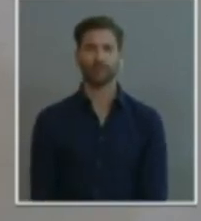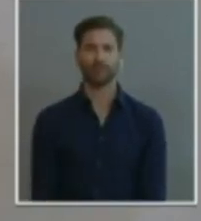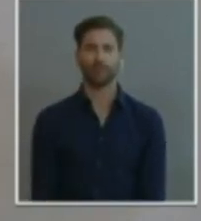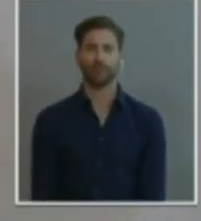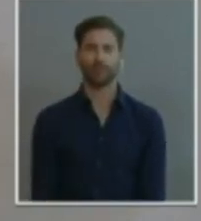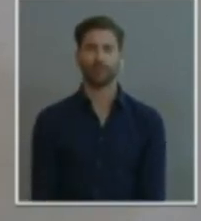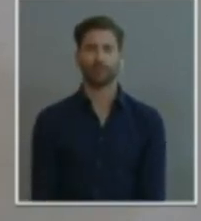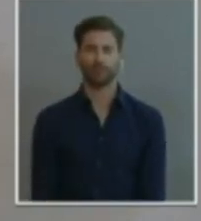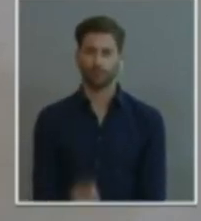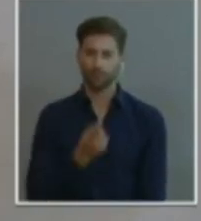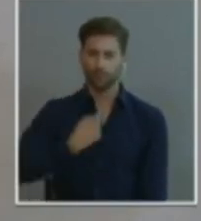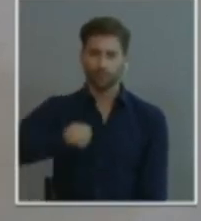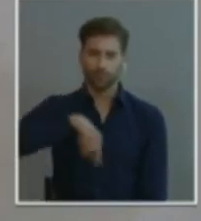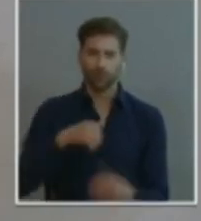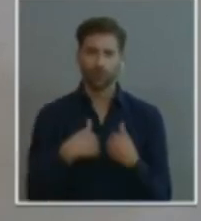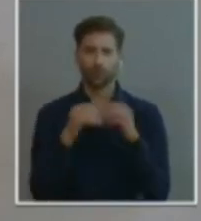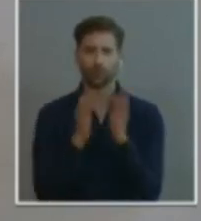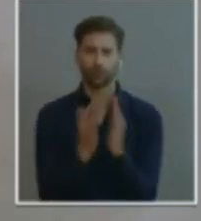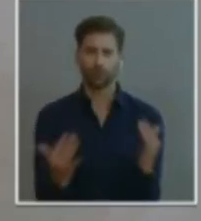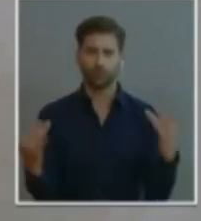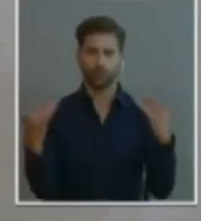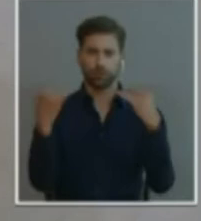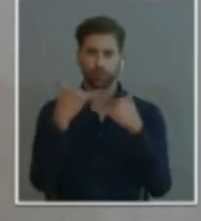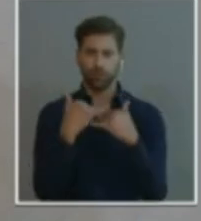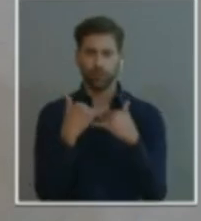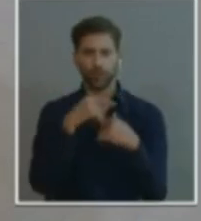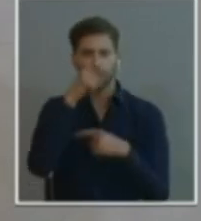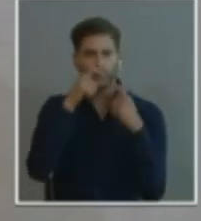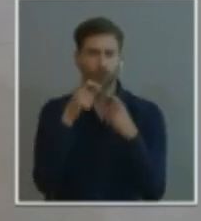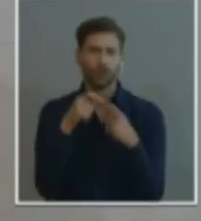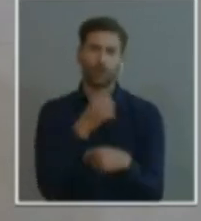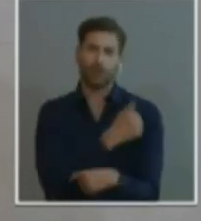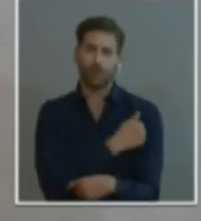Todos nós que aqui estamos e quantos nos acompanham,